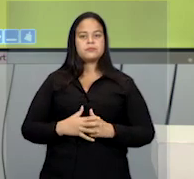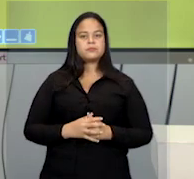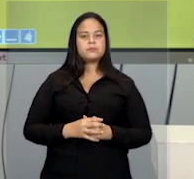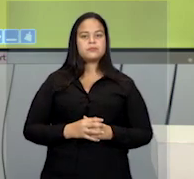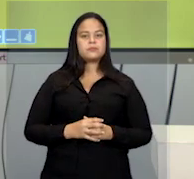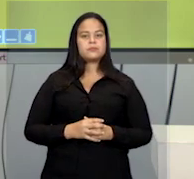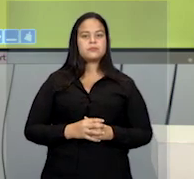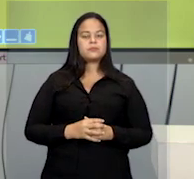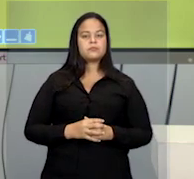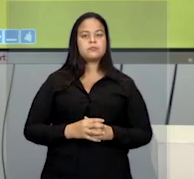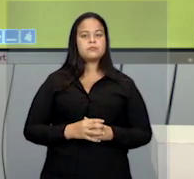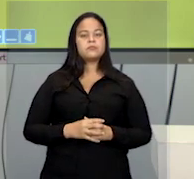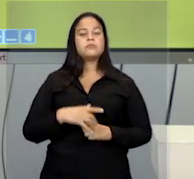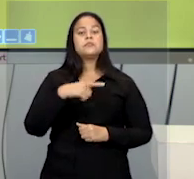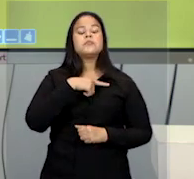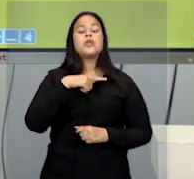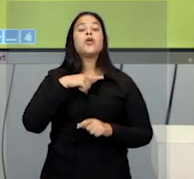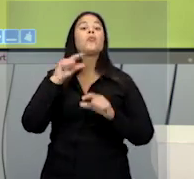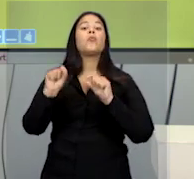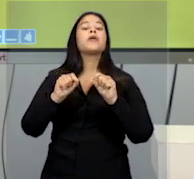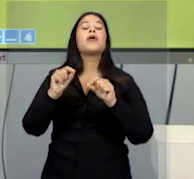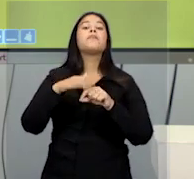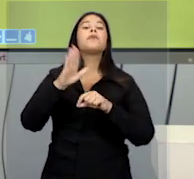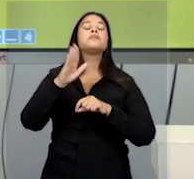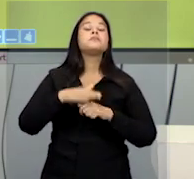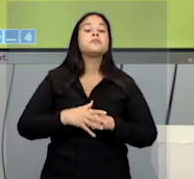O que me sobrou? Me sobrou aqui, ó,